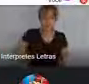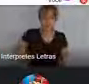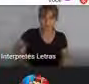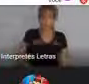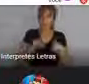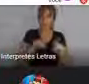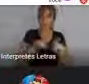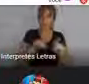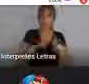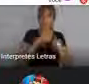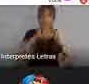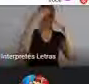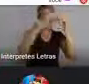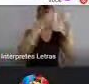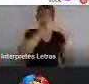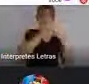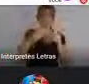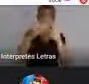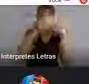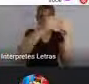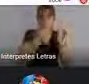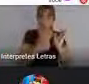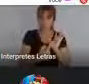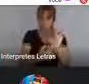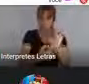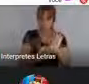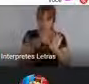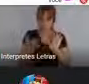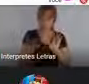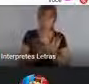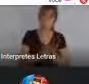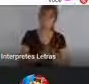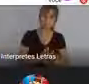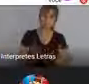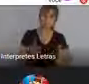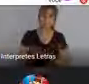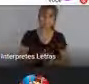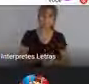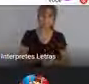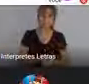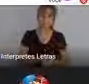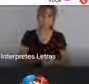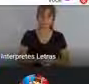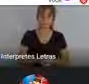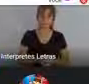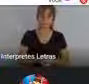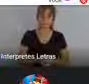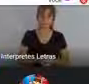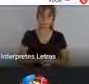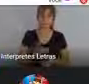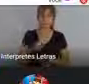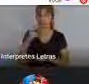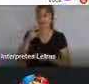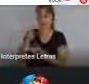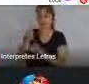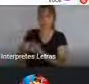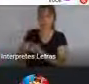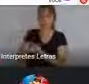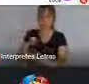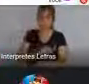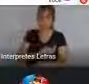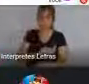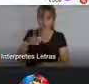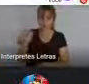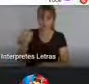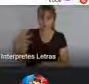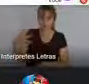municípios que aparecem aqui, né? E A carta número 14 é